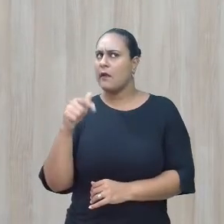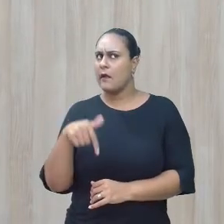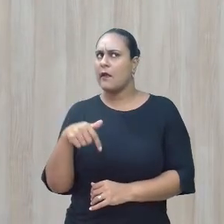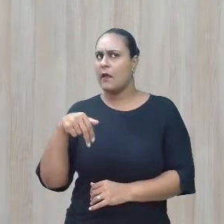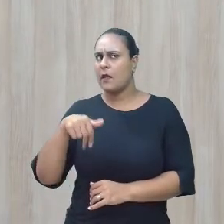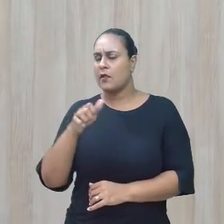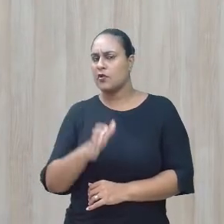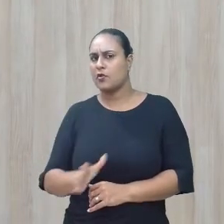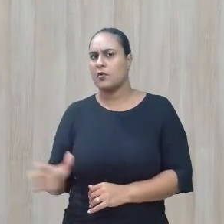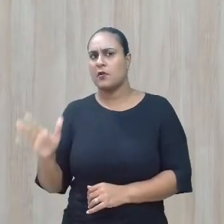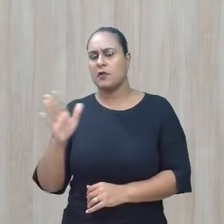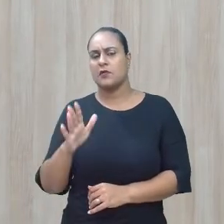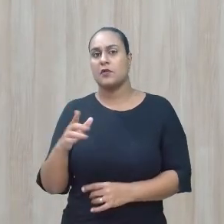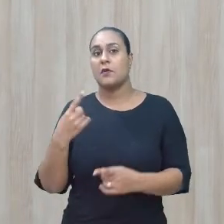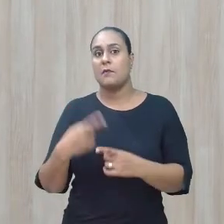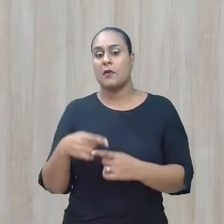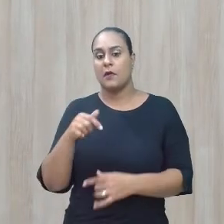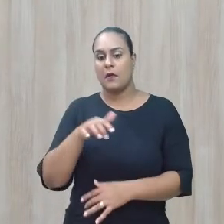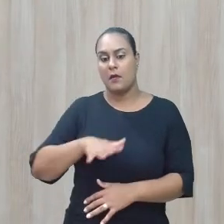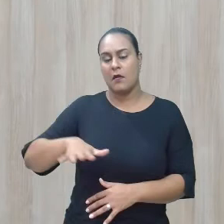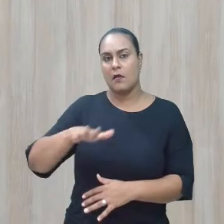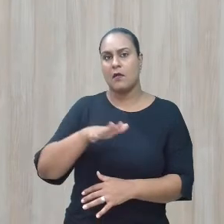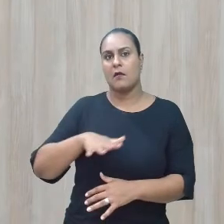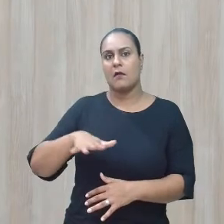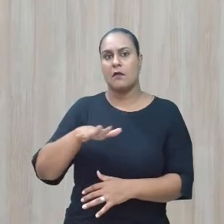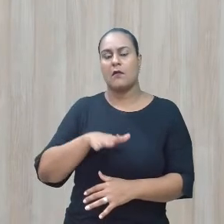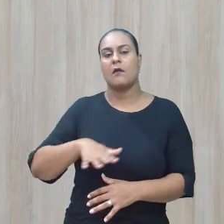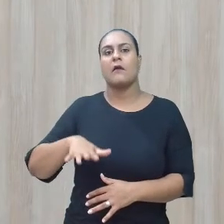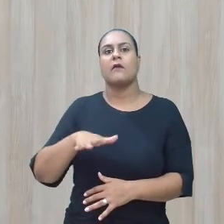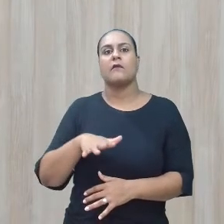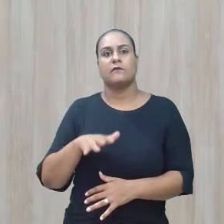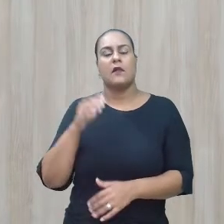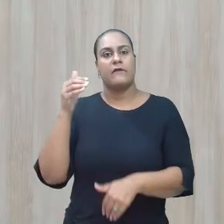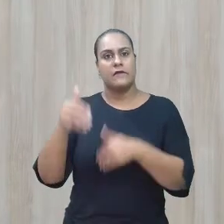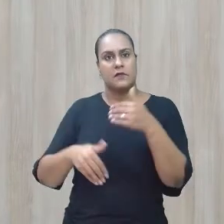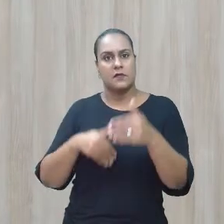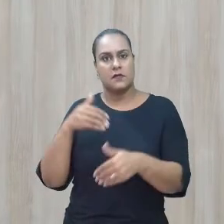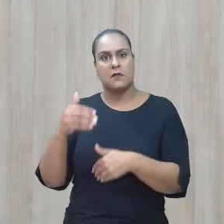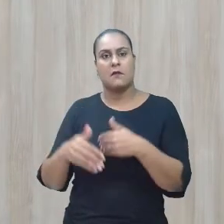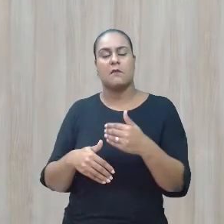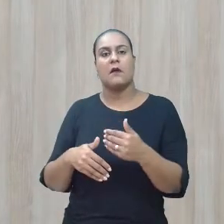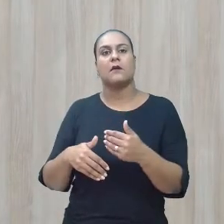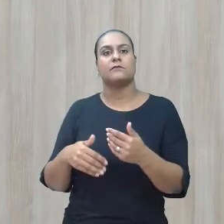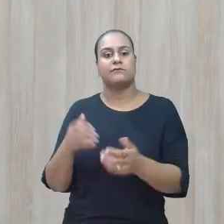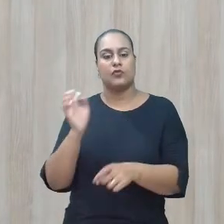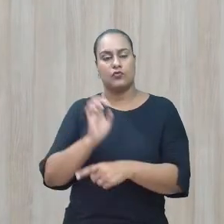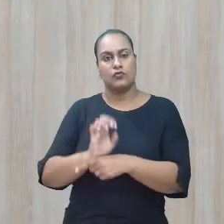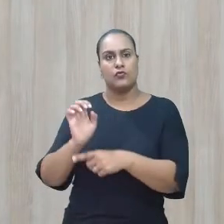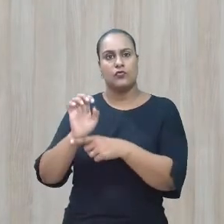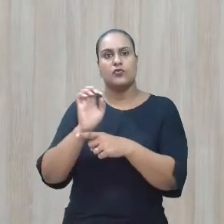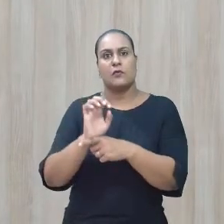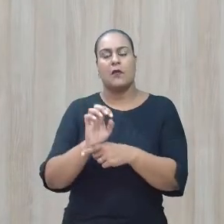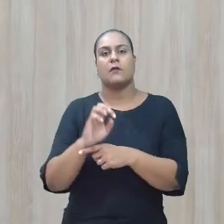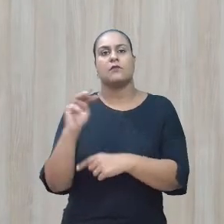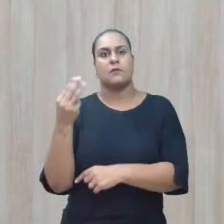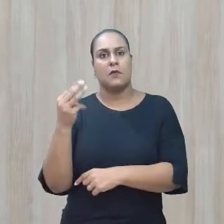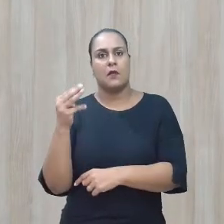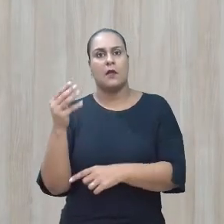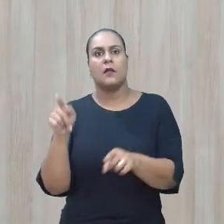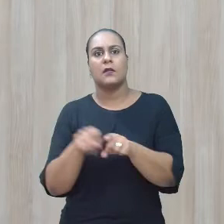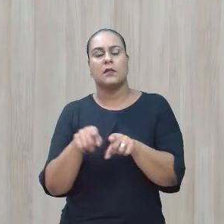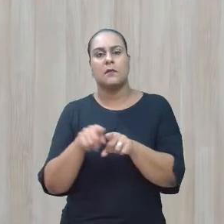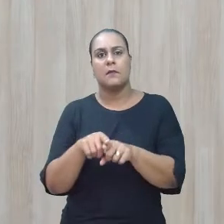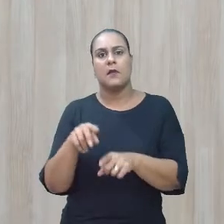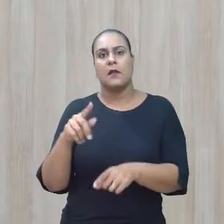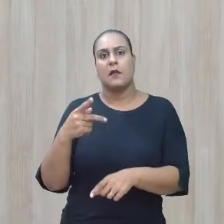Norte e Nordeste do Brasil, porque eram territórios que faziam parte do estado do Grão-Pará, né, e Maranhão, que não era o Brasil durante o período